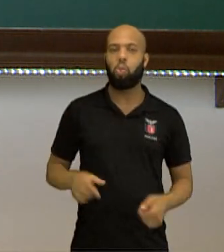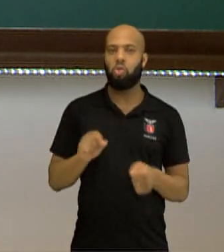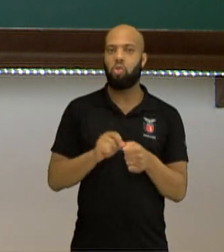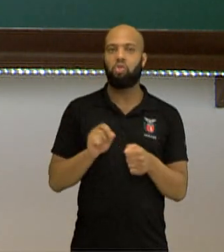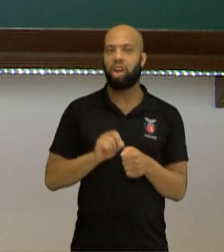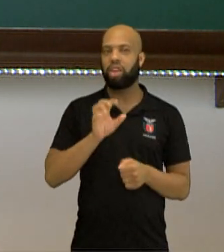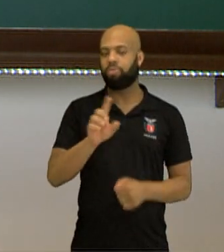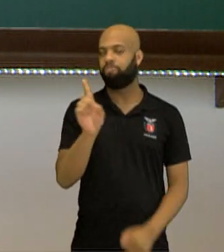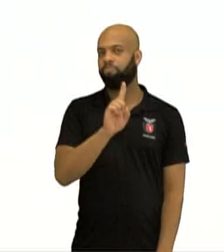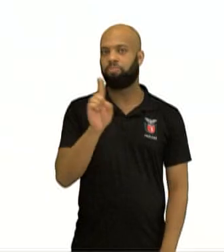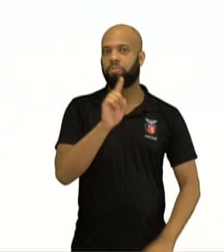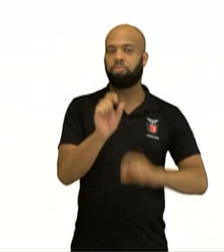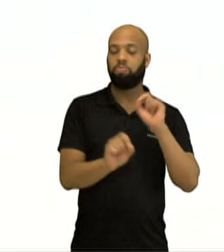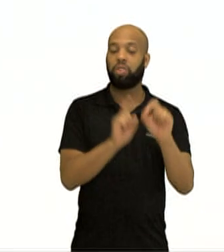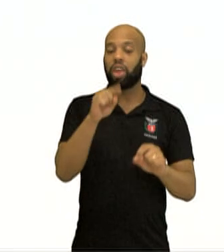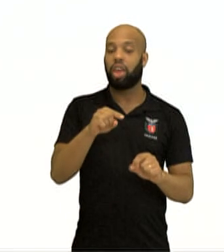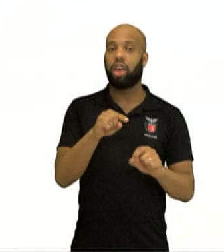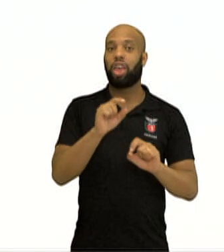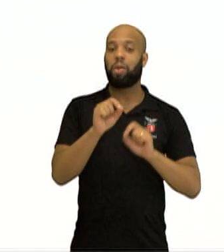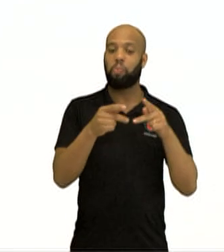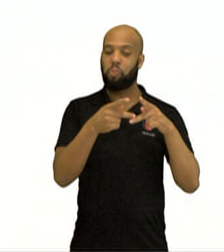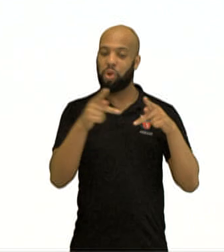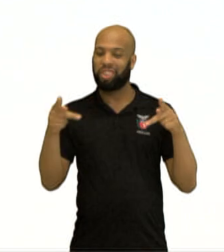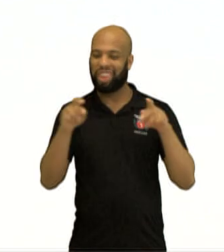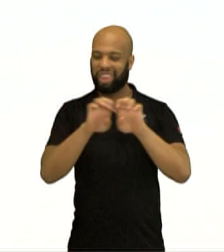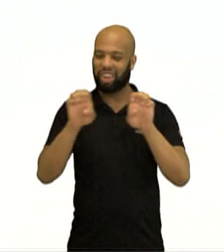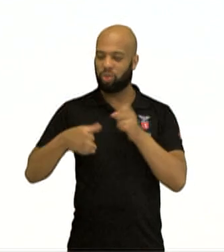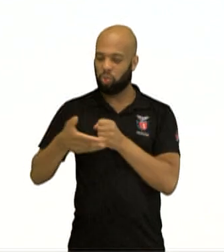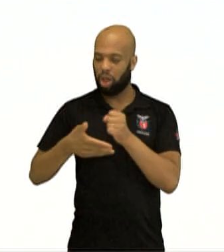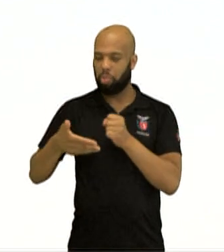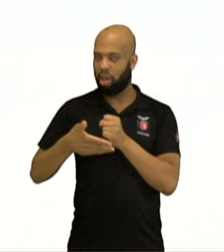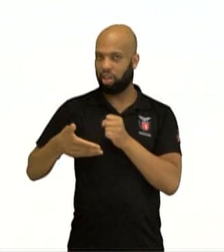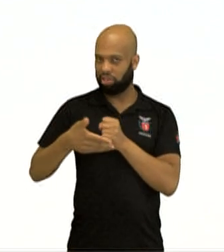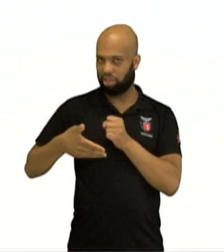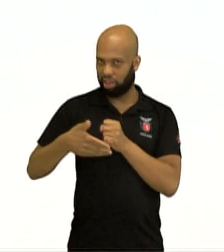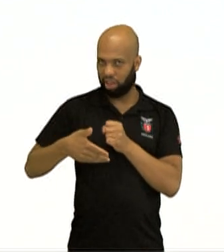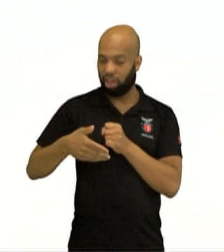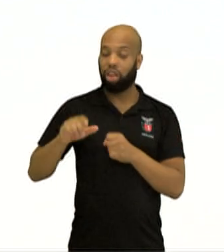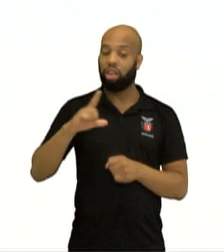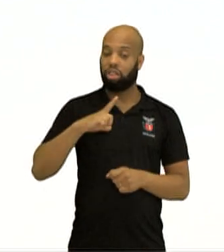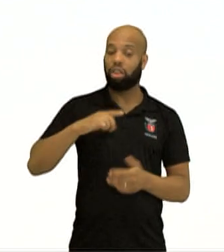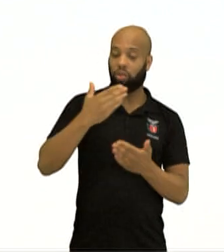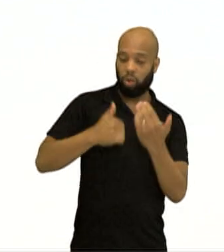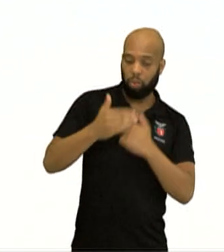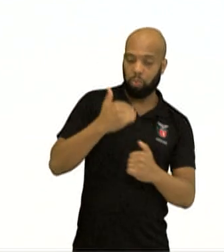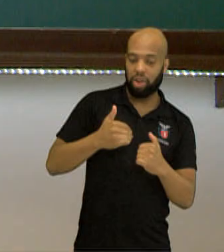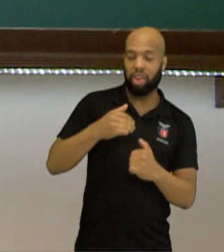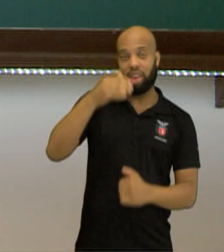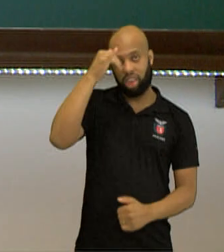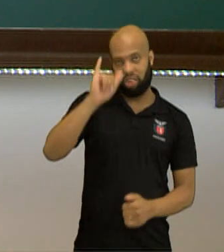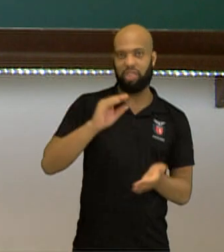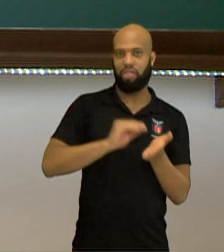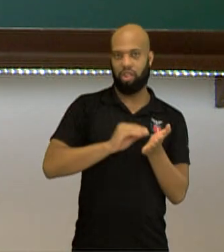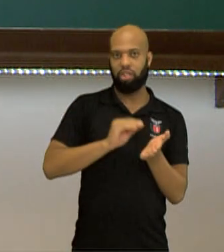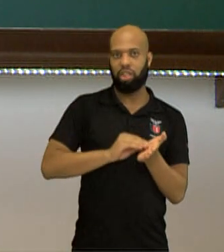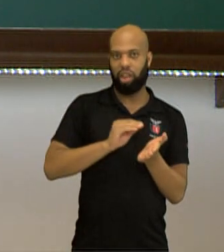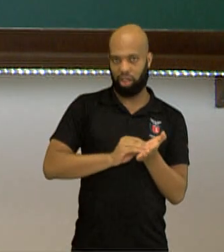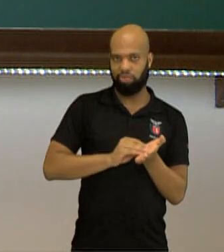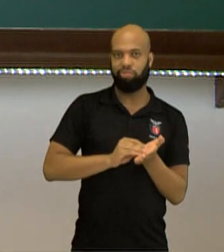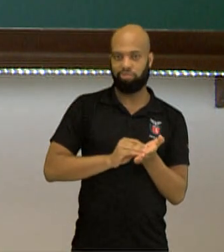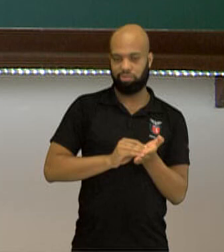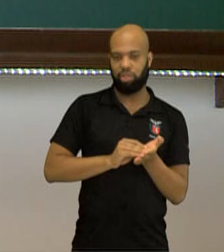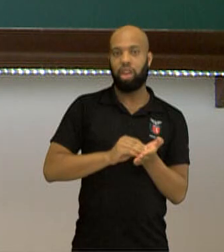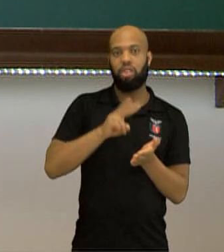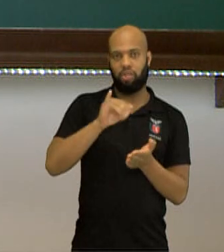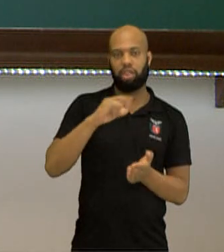são chamados de aminoácidos essenciais. A gente tem que cuidar para ingerir esses aminoácidos para que não falte, a deficiência dele não cause algum